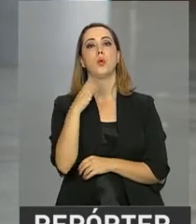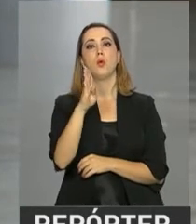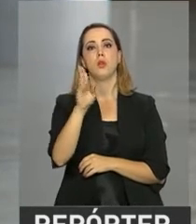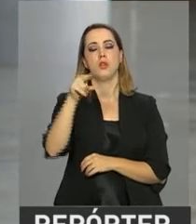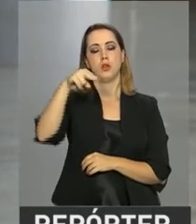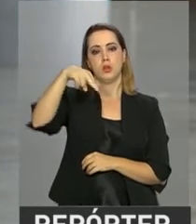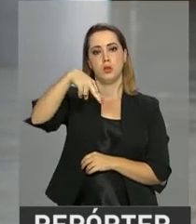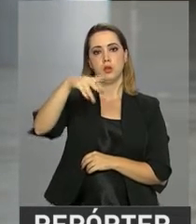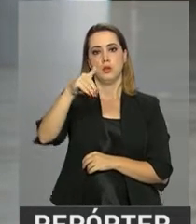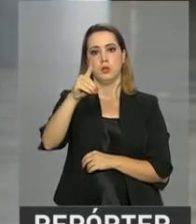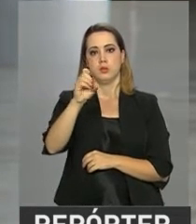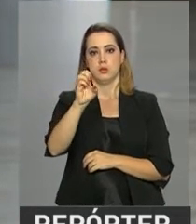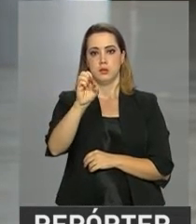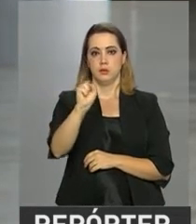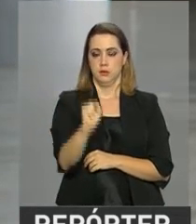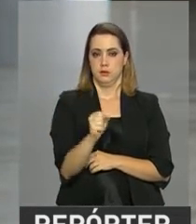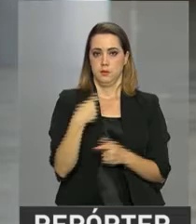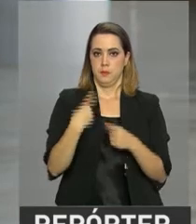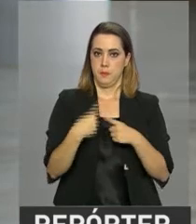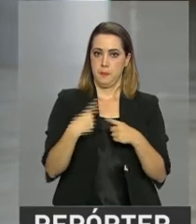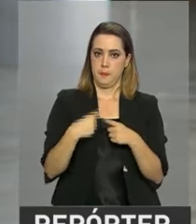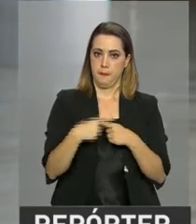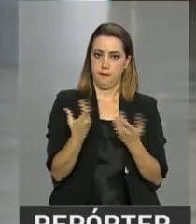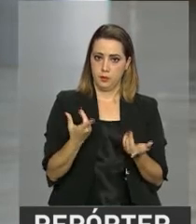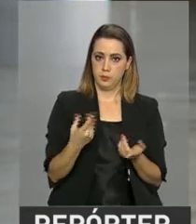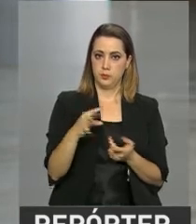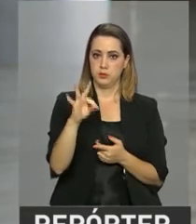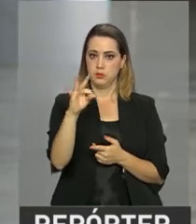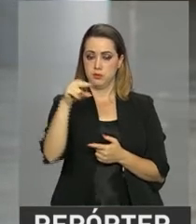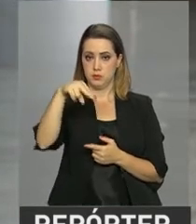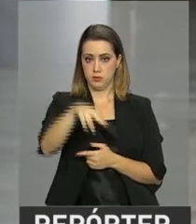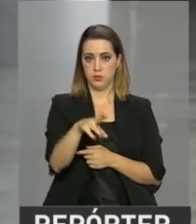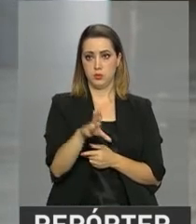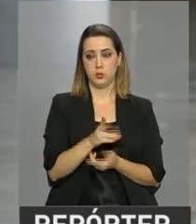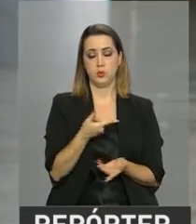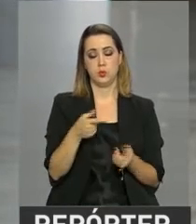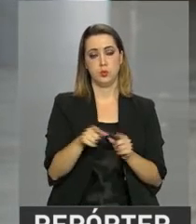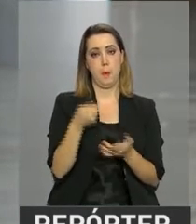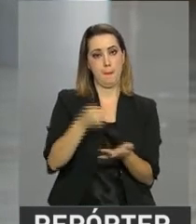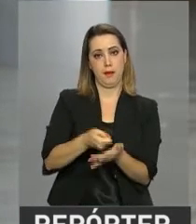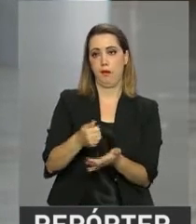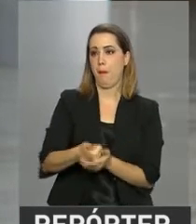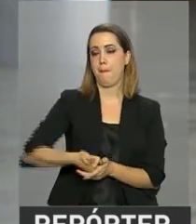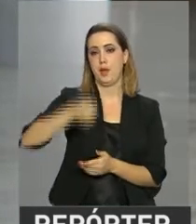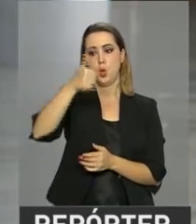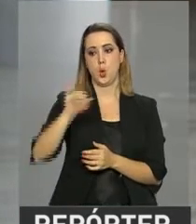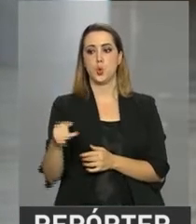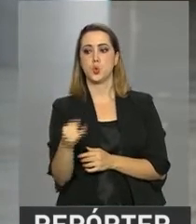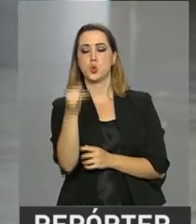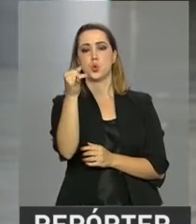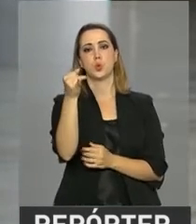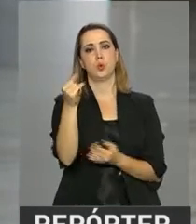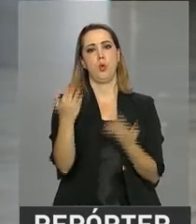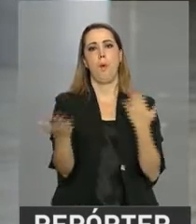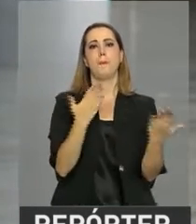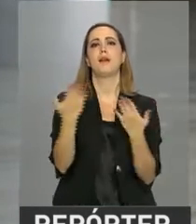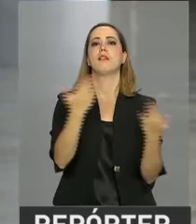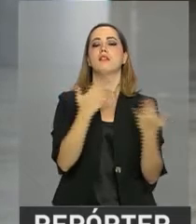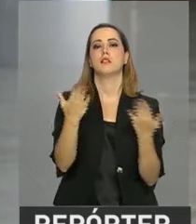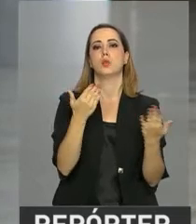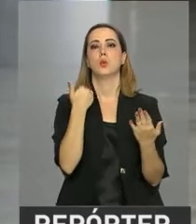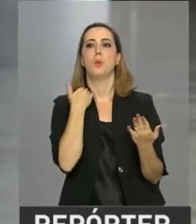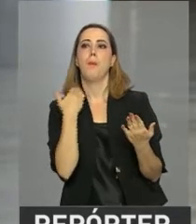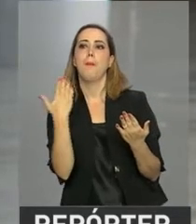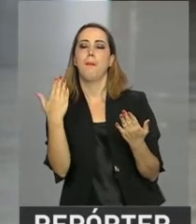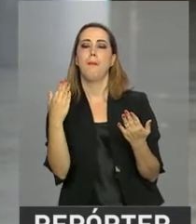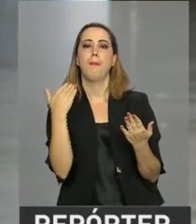paga juros maiores ao captar o dinheiro no mercado e o BNDES cobra juros menores